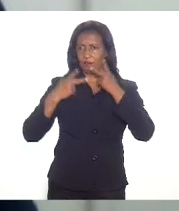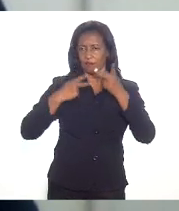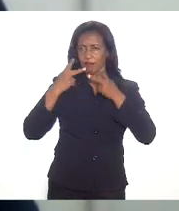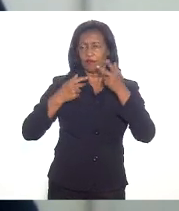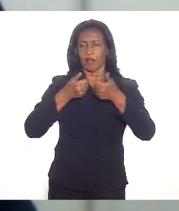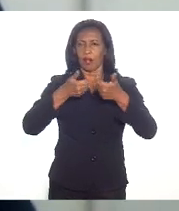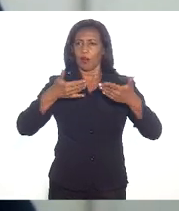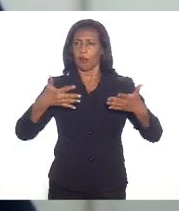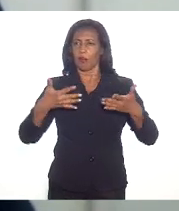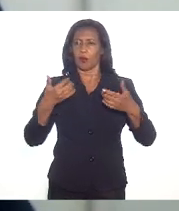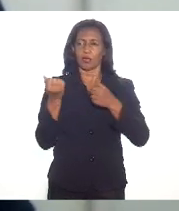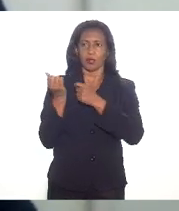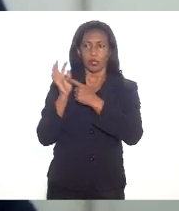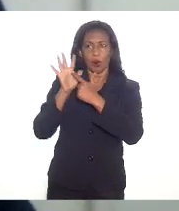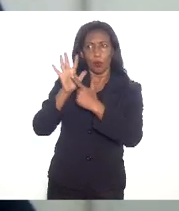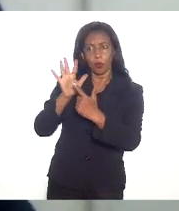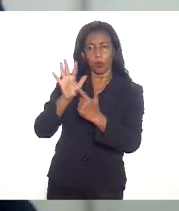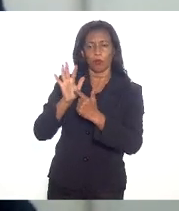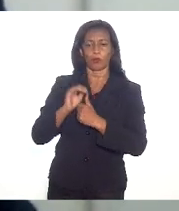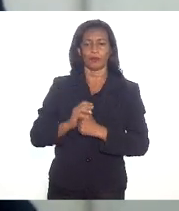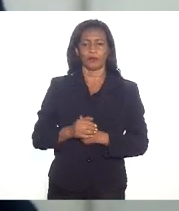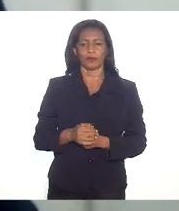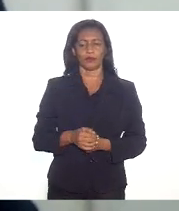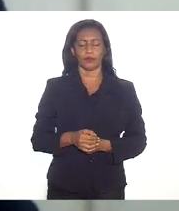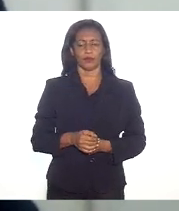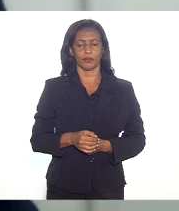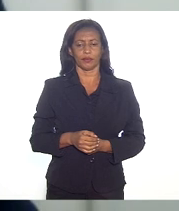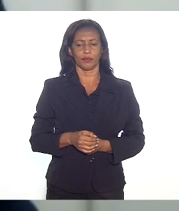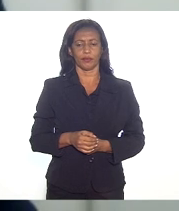do economista Mauro Osório.